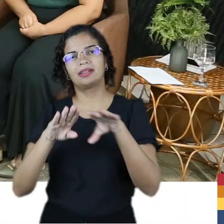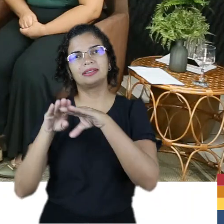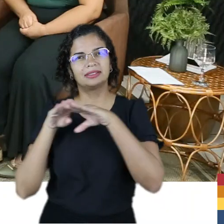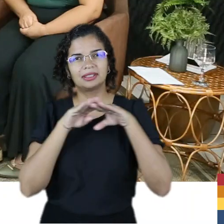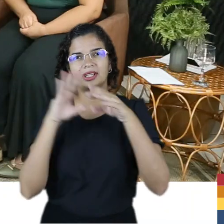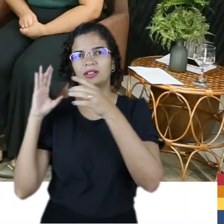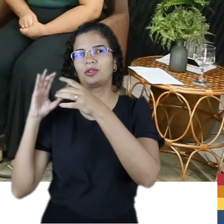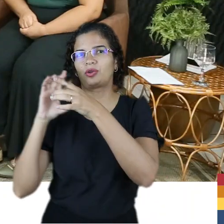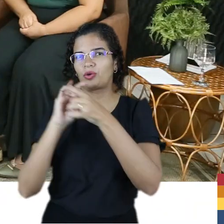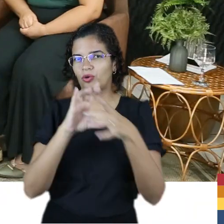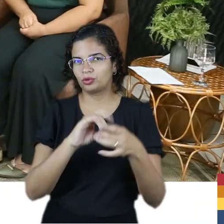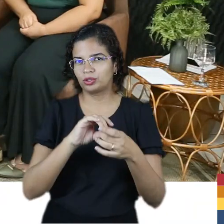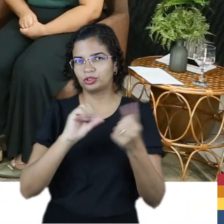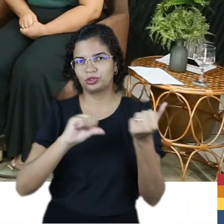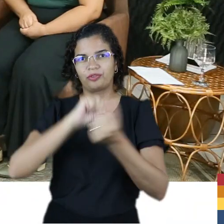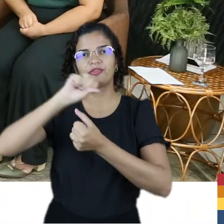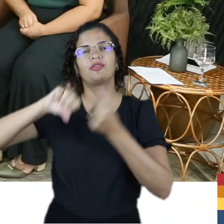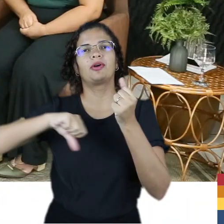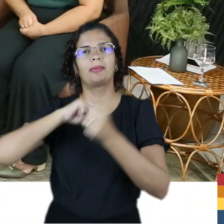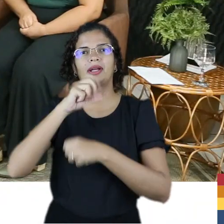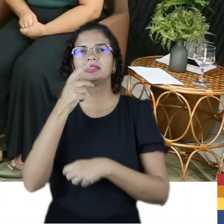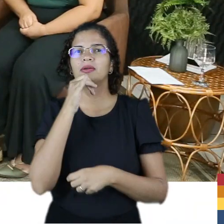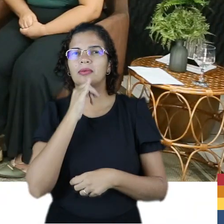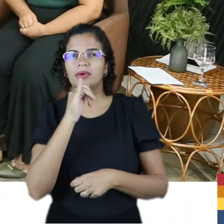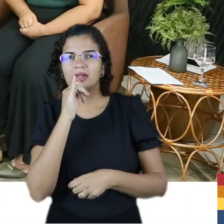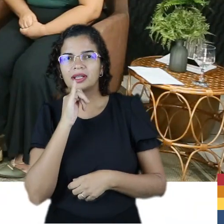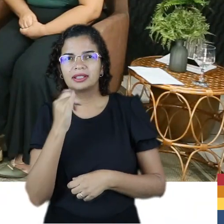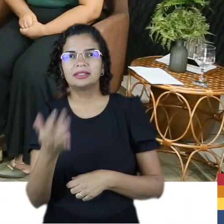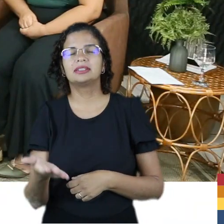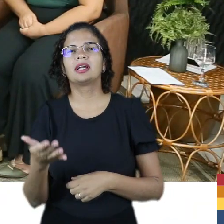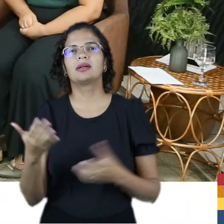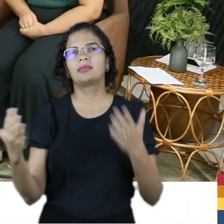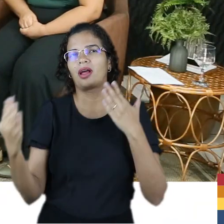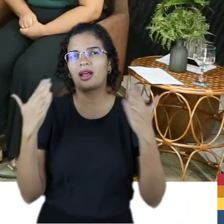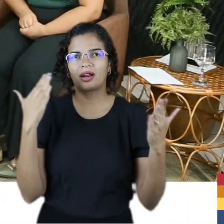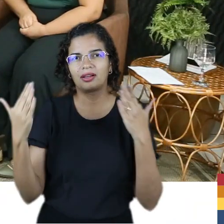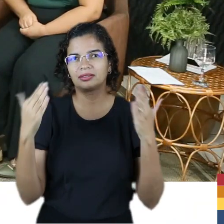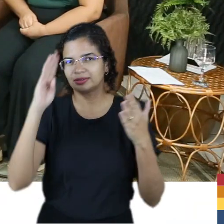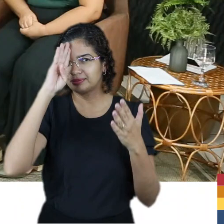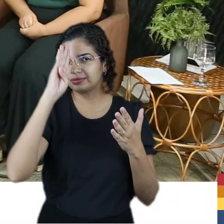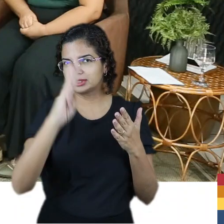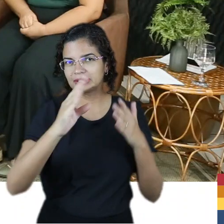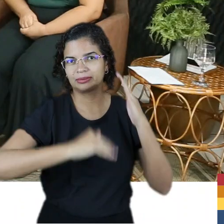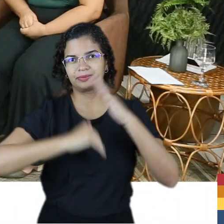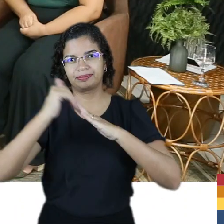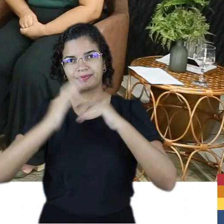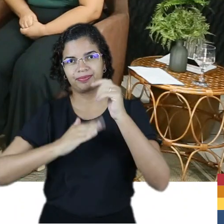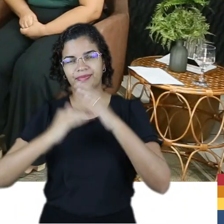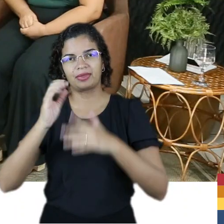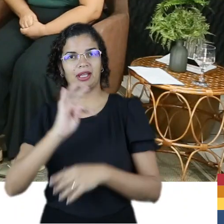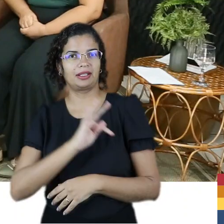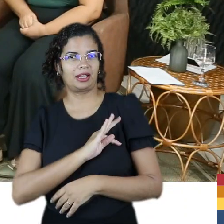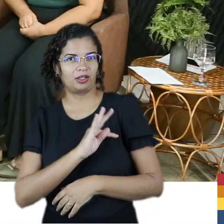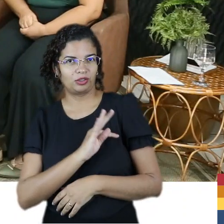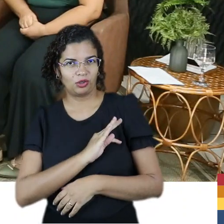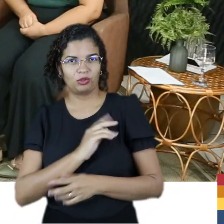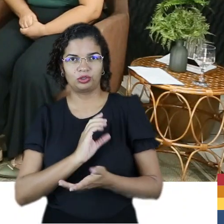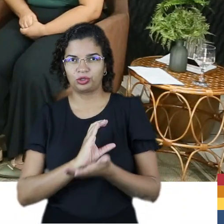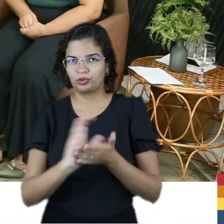competências e habilidades tanto nas escolas públicas quanto privadas a universalização da oferta do ensino médio